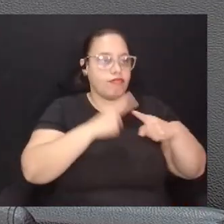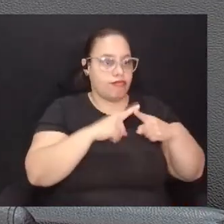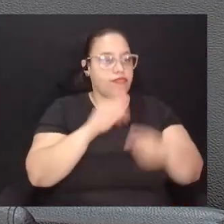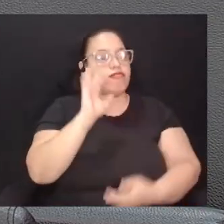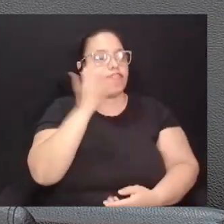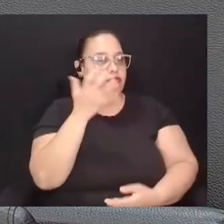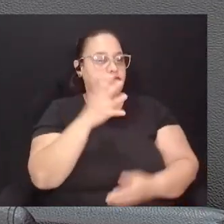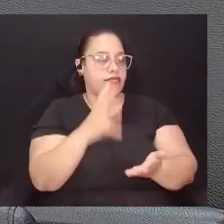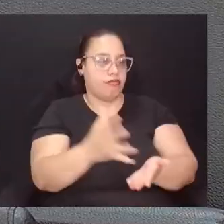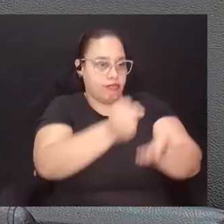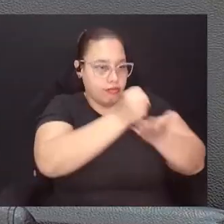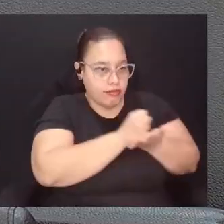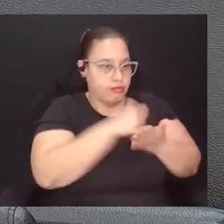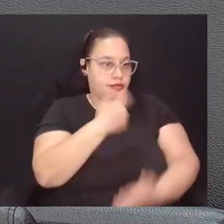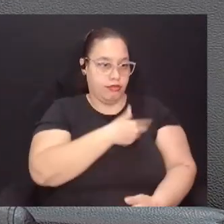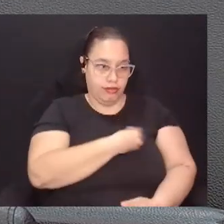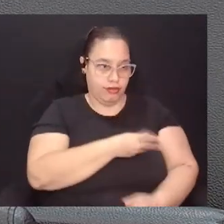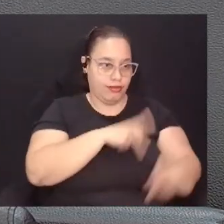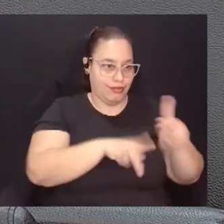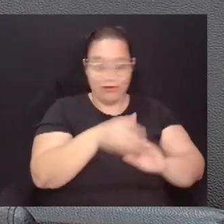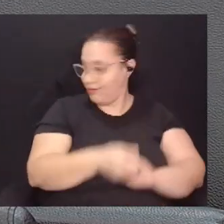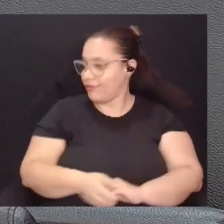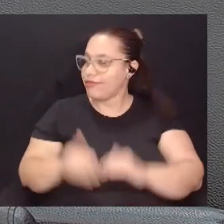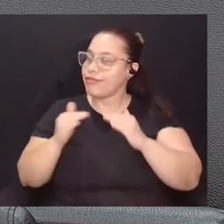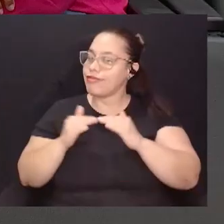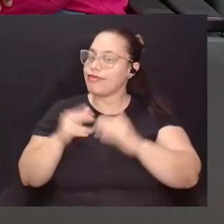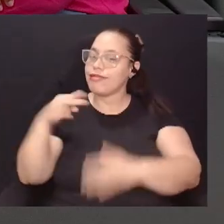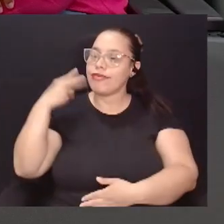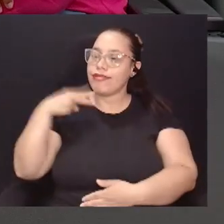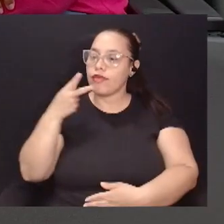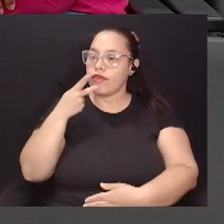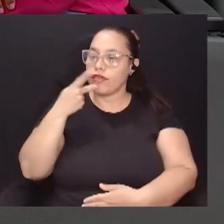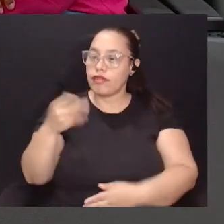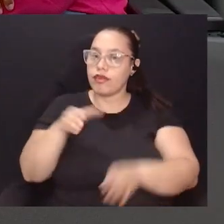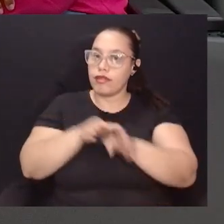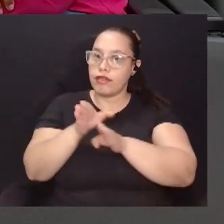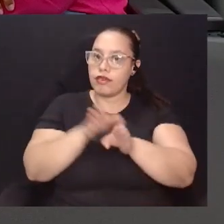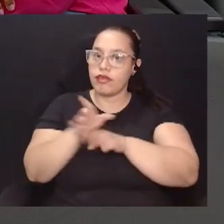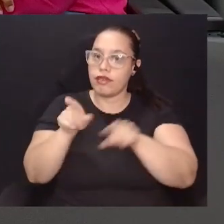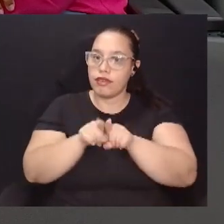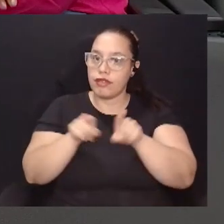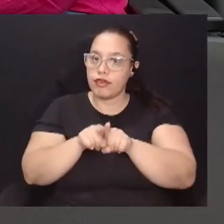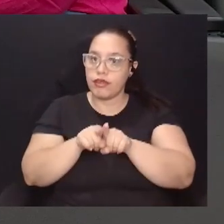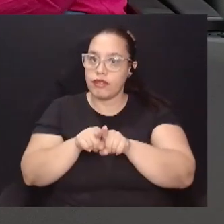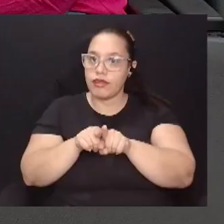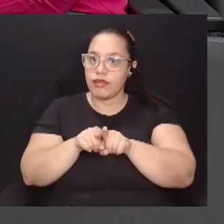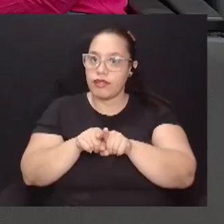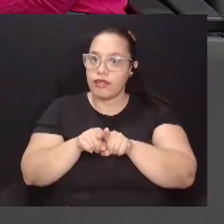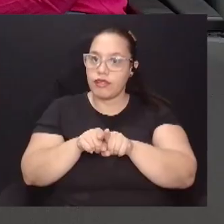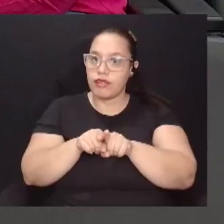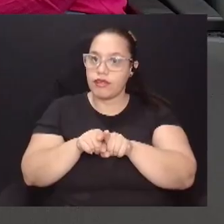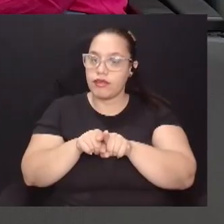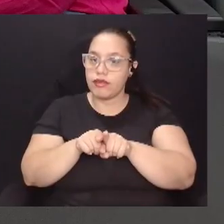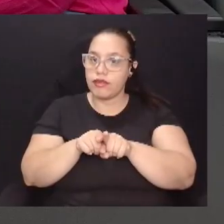porque é o que acaba salvando a nossa vida e a nossa população. Com certeza, vereadora. E falando em indicação também, agora a gente vai partir